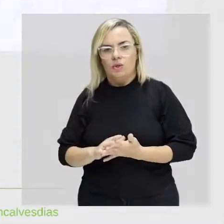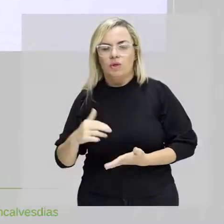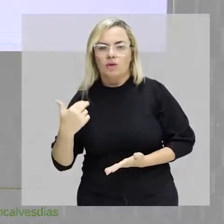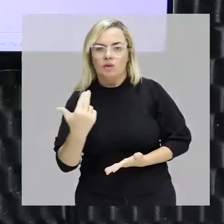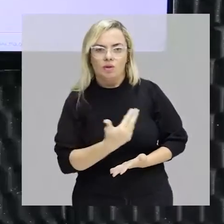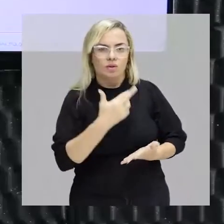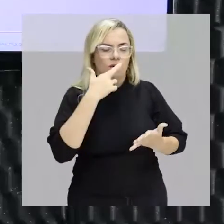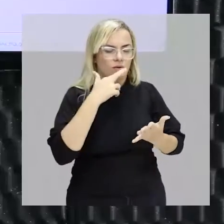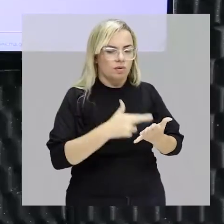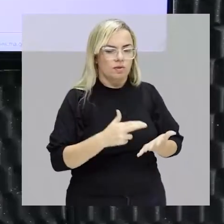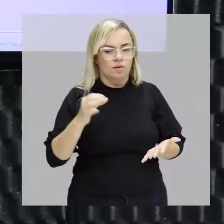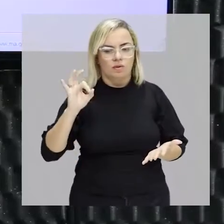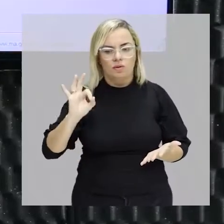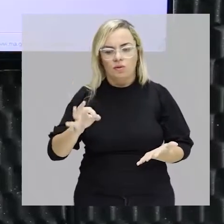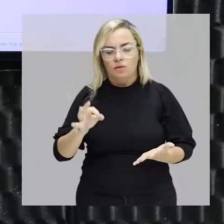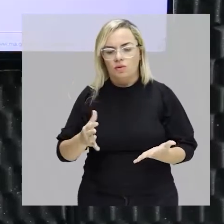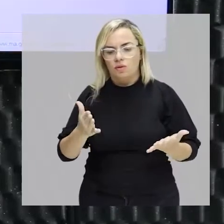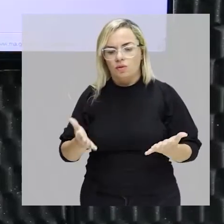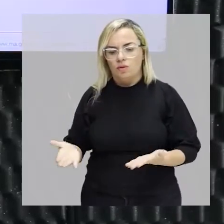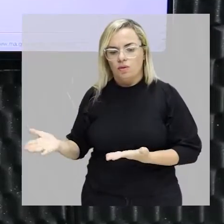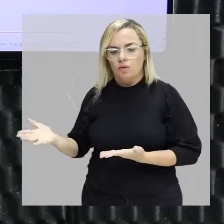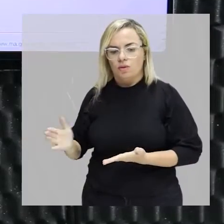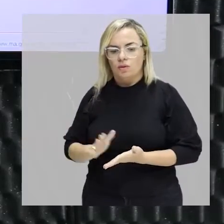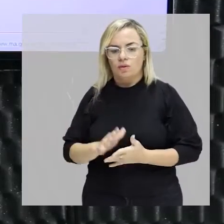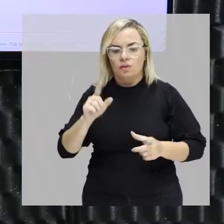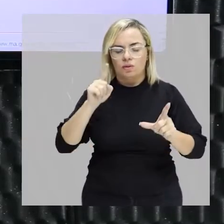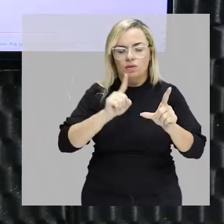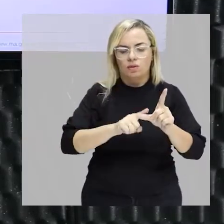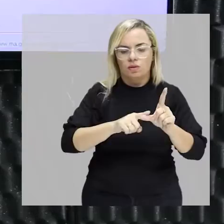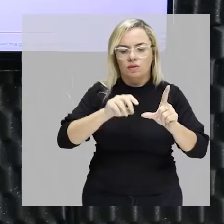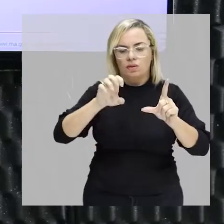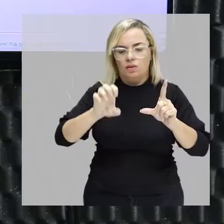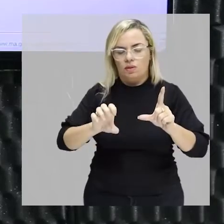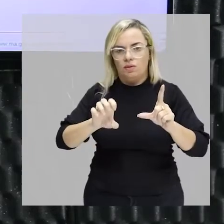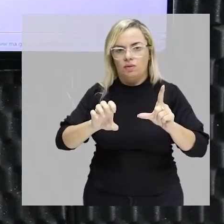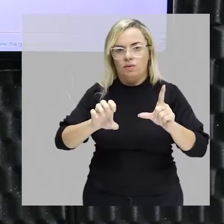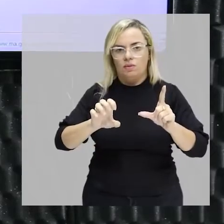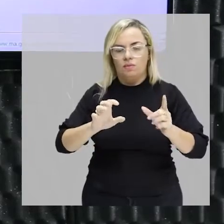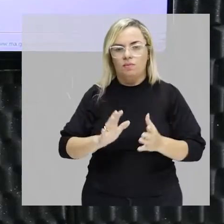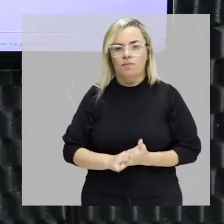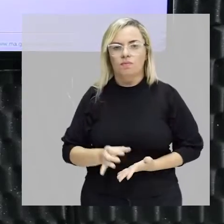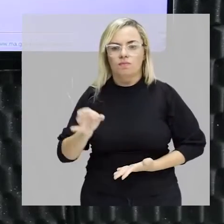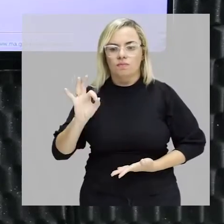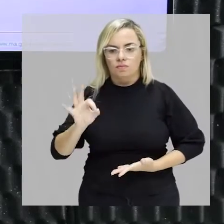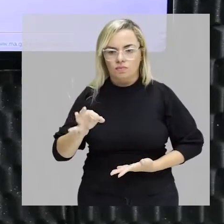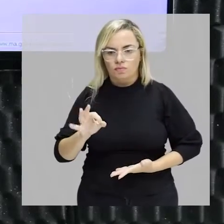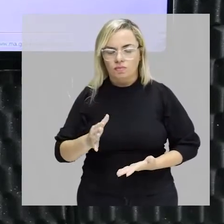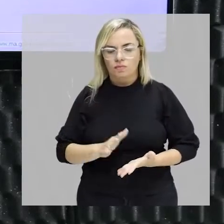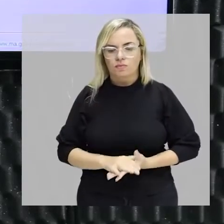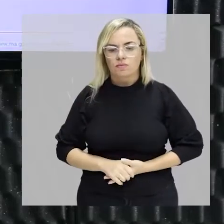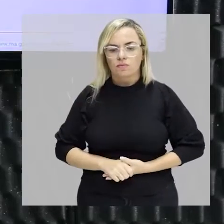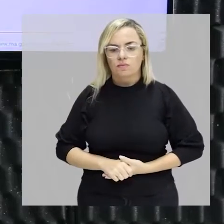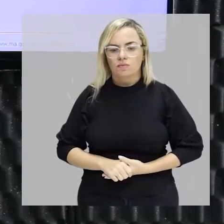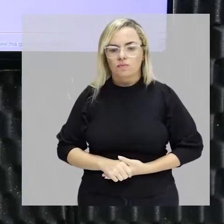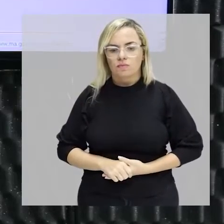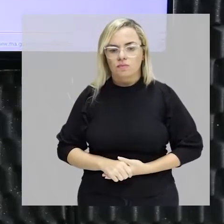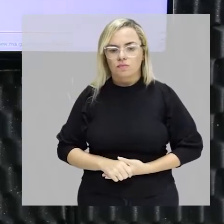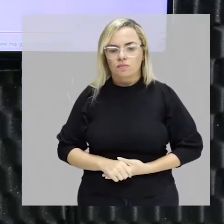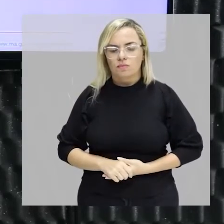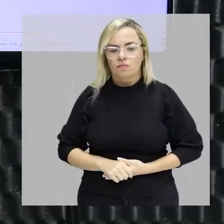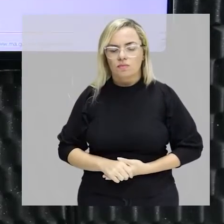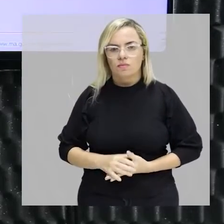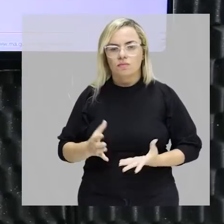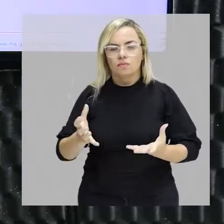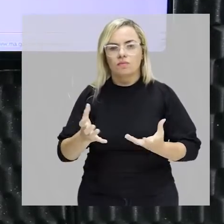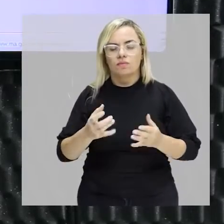gabarito, tá bom? E esse nosso gabarito está lá na letra E. Certinho, gente? Então, o que